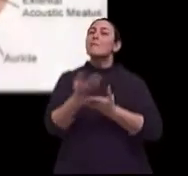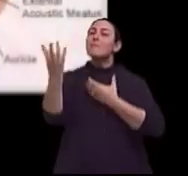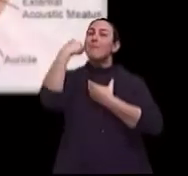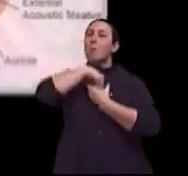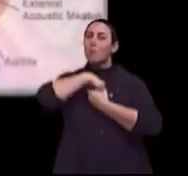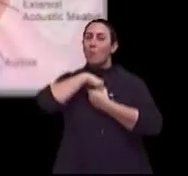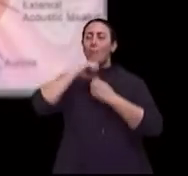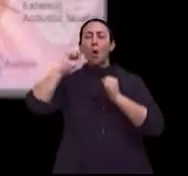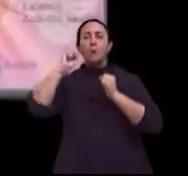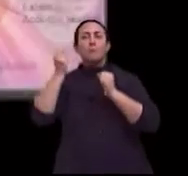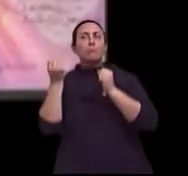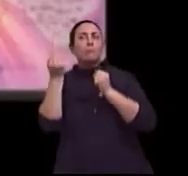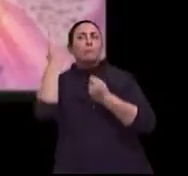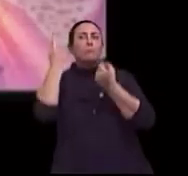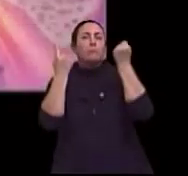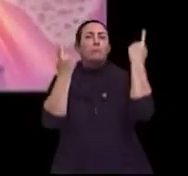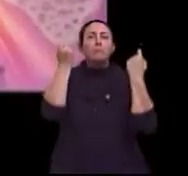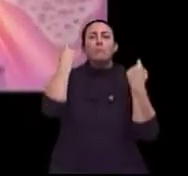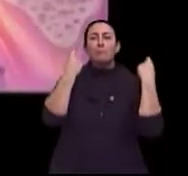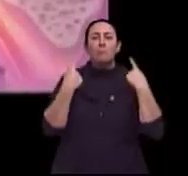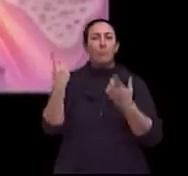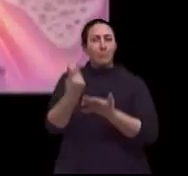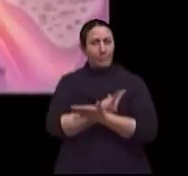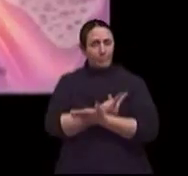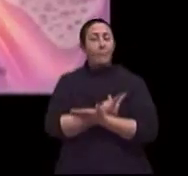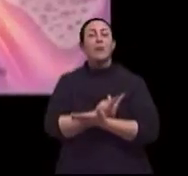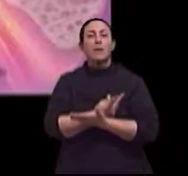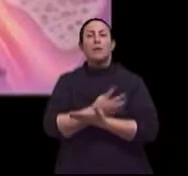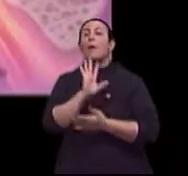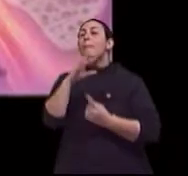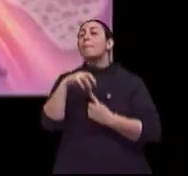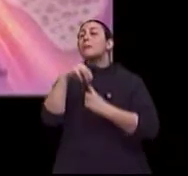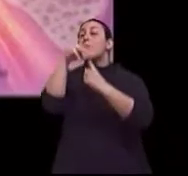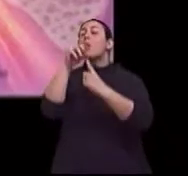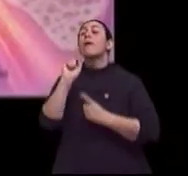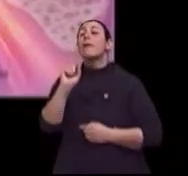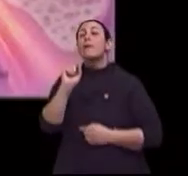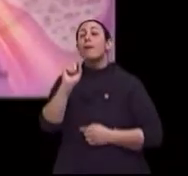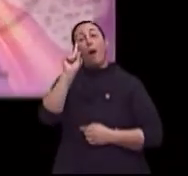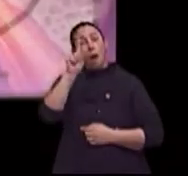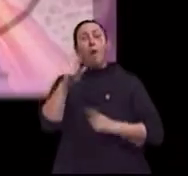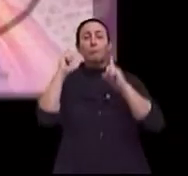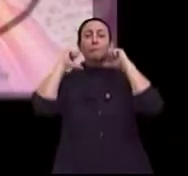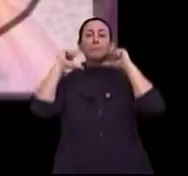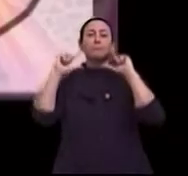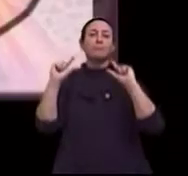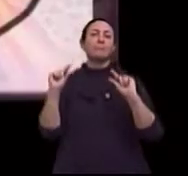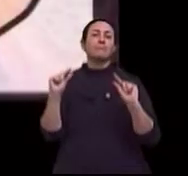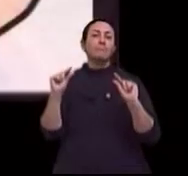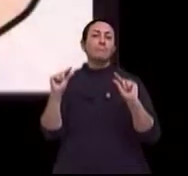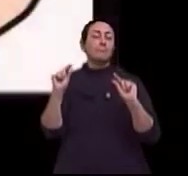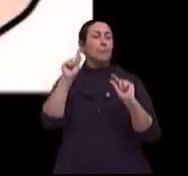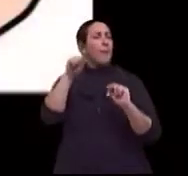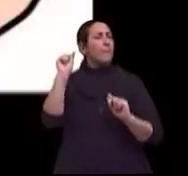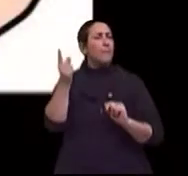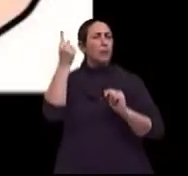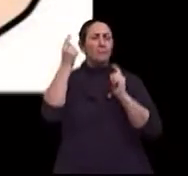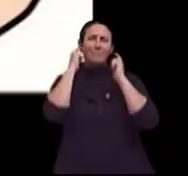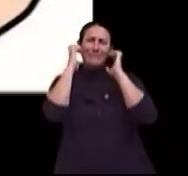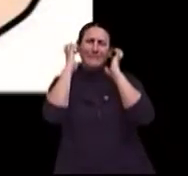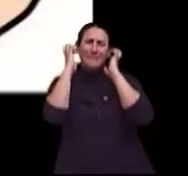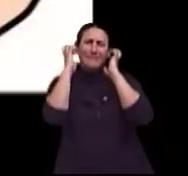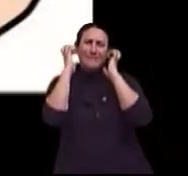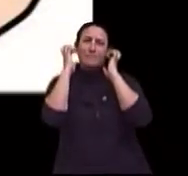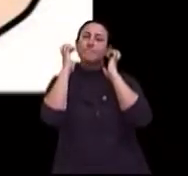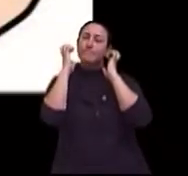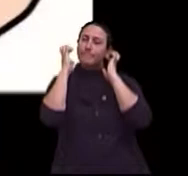ele apareça. Certo. Mas a gente, a principal delas, muitas vezes, é a perda auditiva. É o primeiro sinal. Uhum. Então, a gente